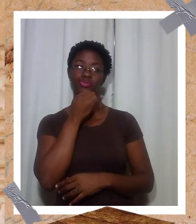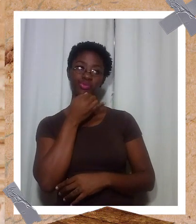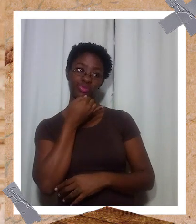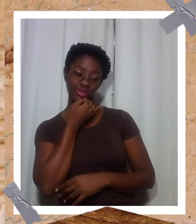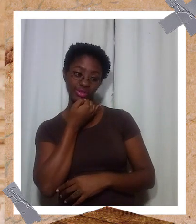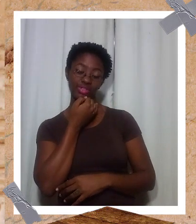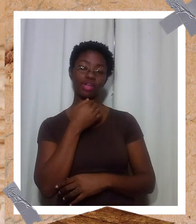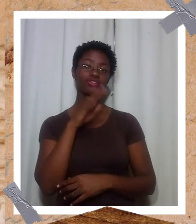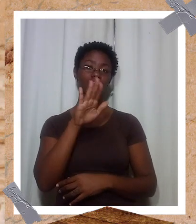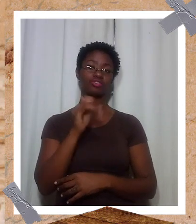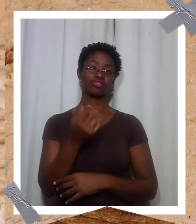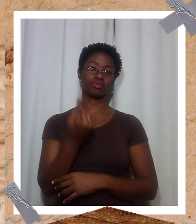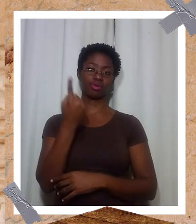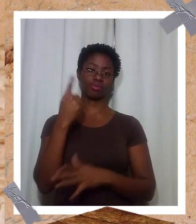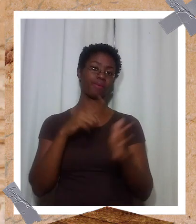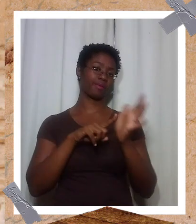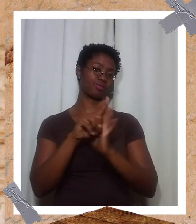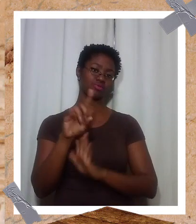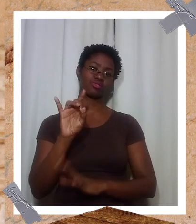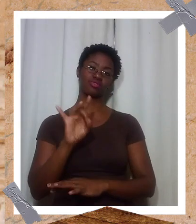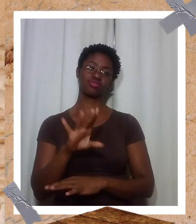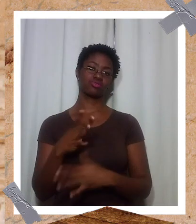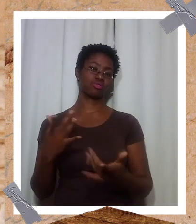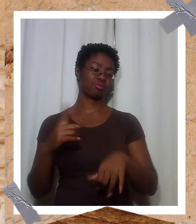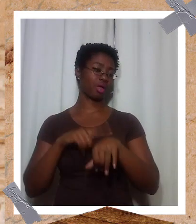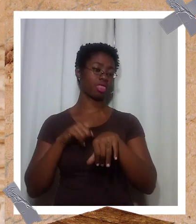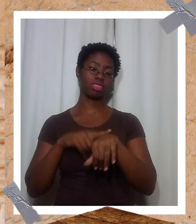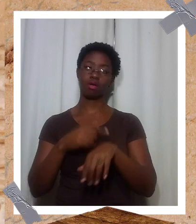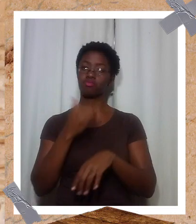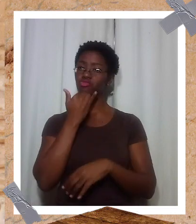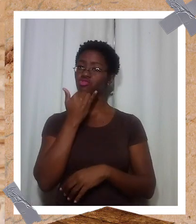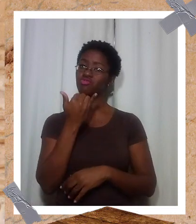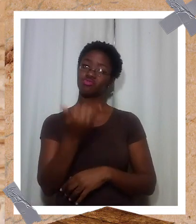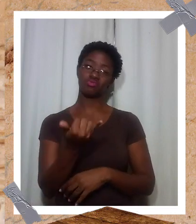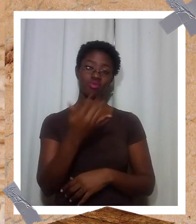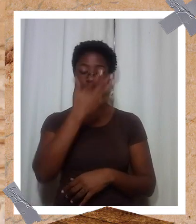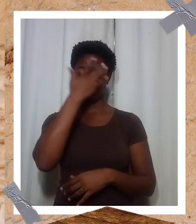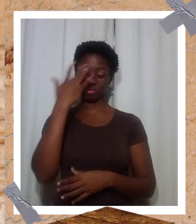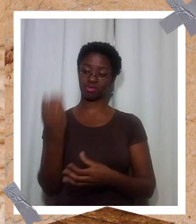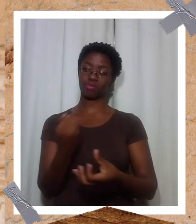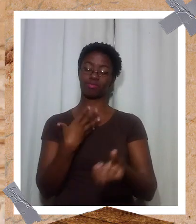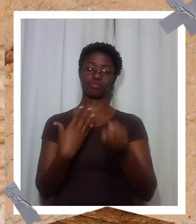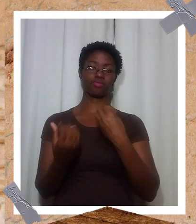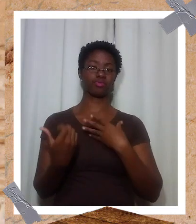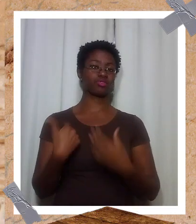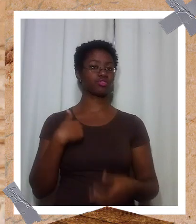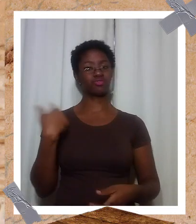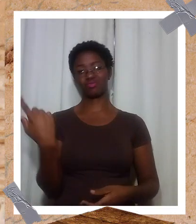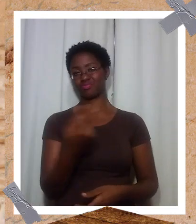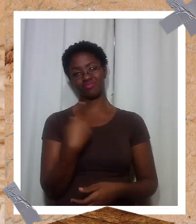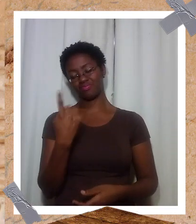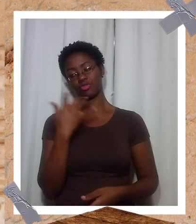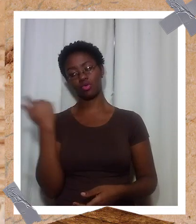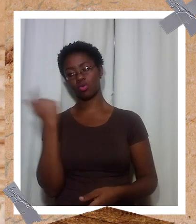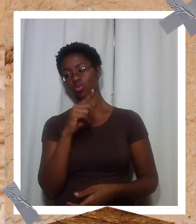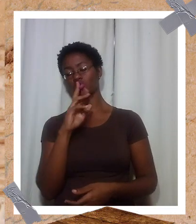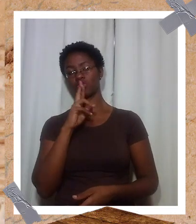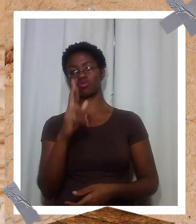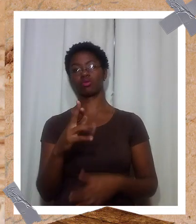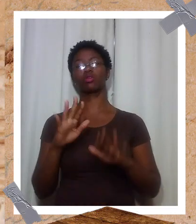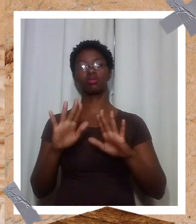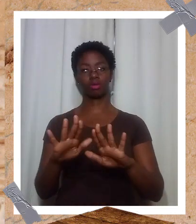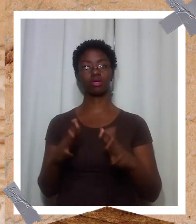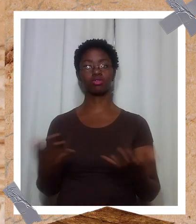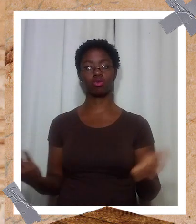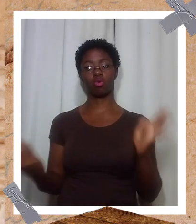só mais uma pergunta da plateia pelo tempo. Eu peço desculpas a quem mandou e a gente não vai conseguir responder. Então, vou pedir para eles colocarem